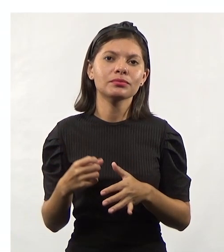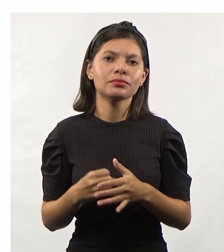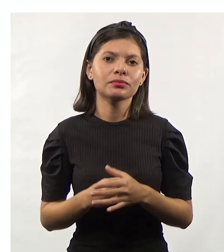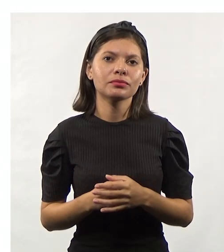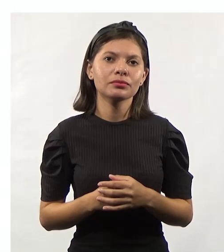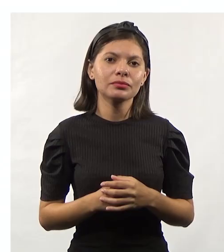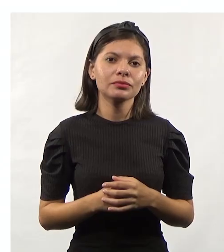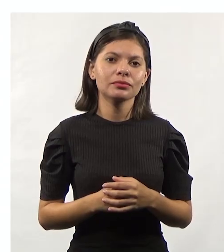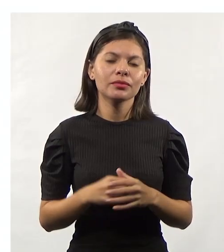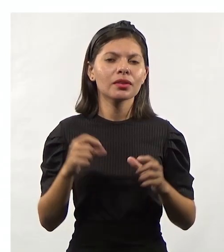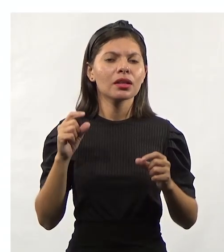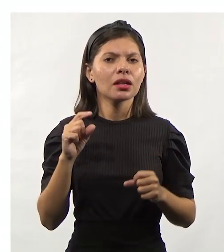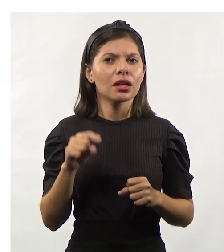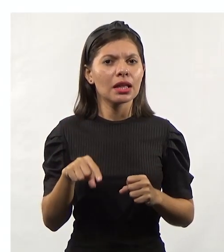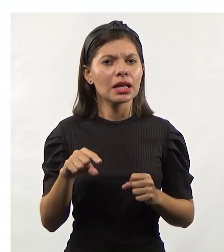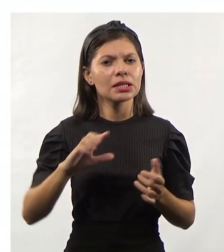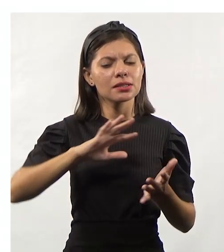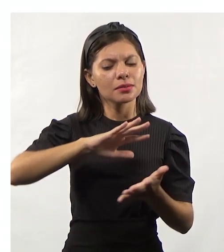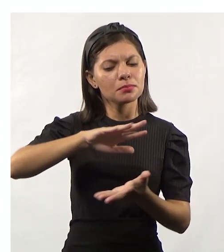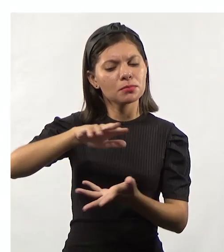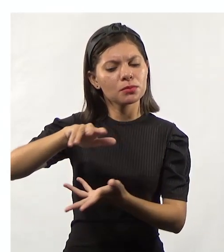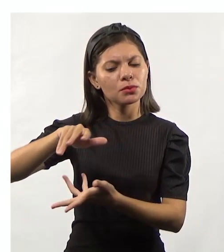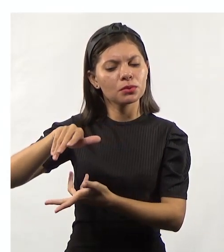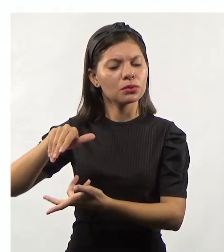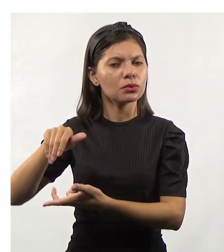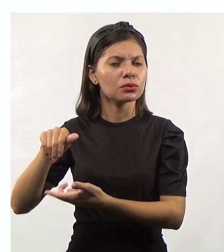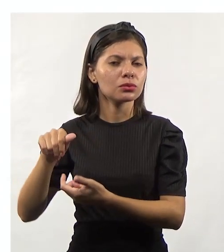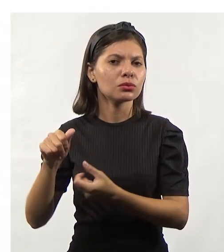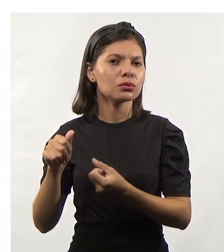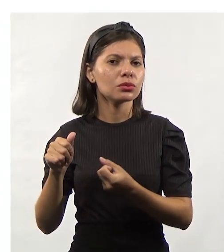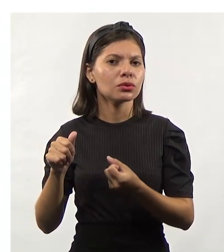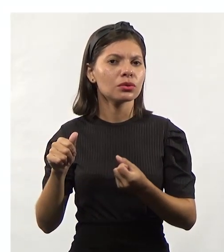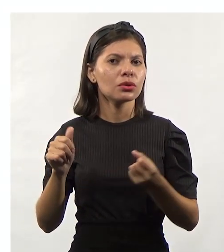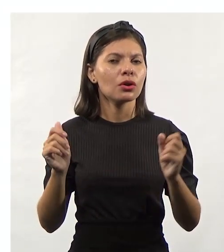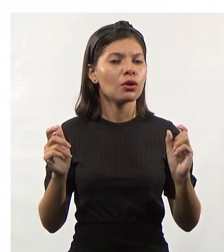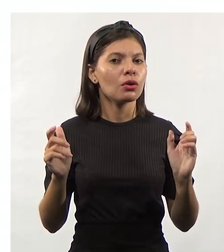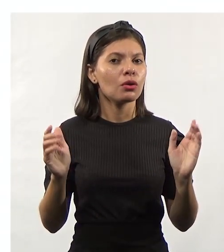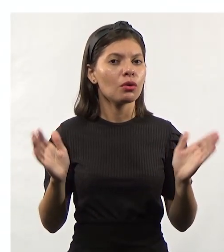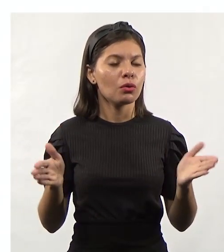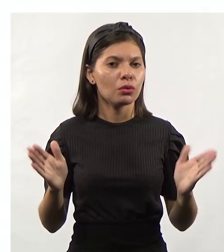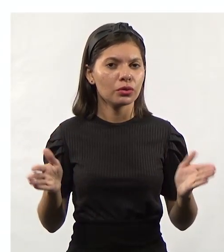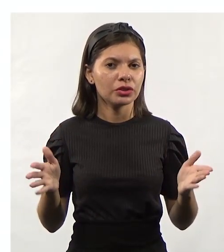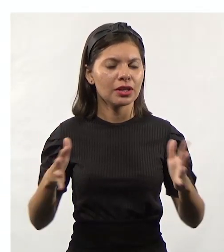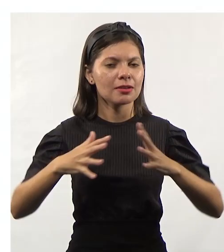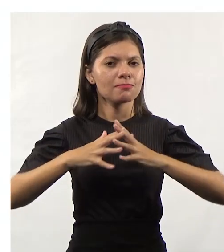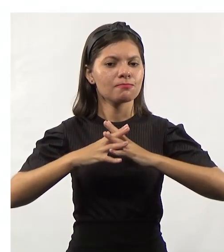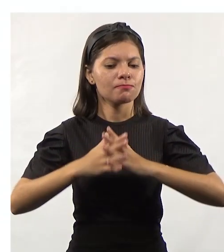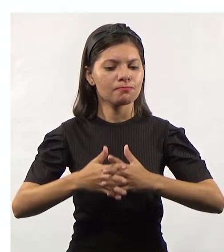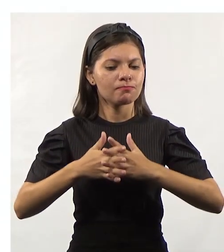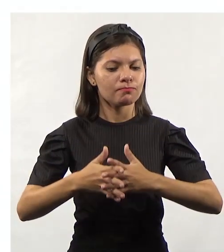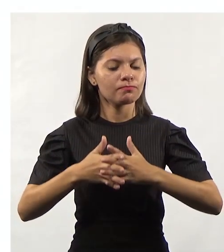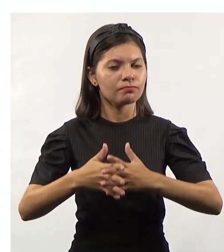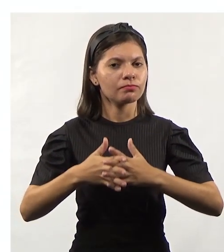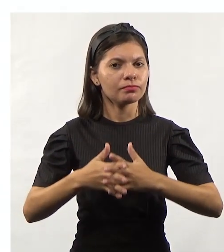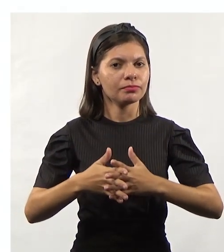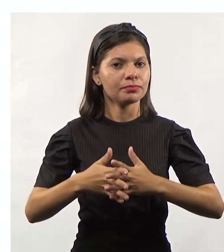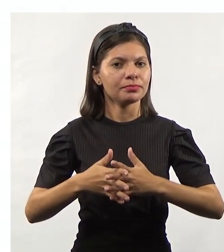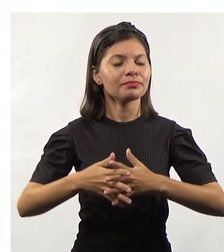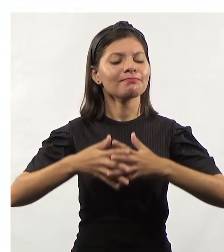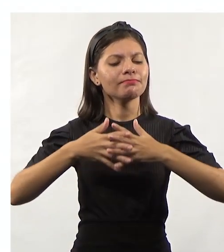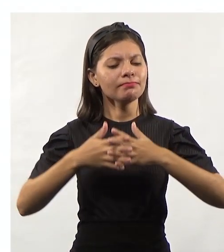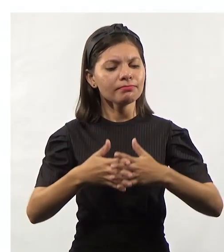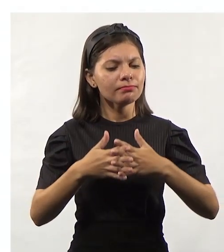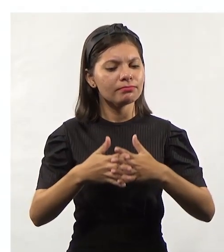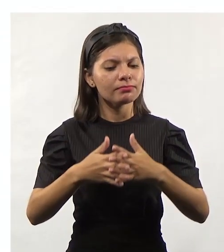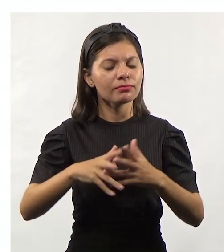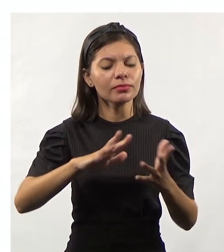frente. Bem, esse nosso mundo hoje em dia, ele é um mundo mais complexo, né? A gente